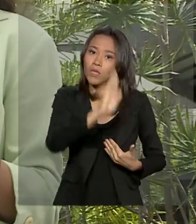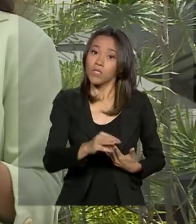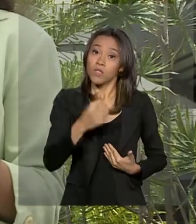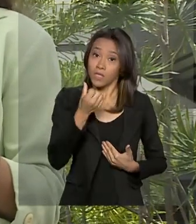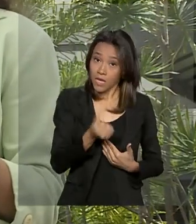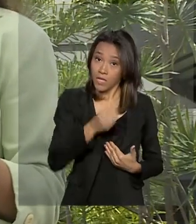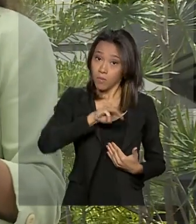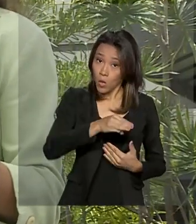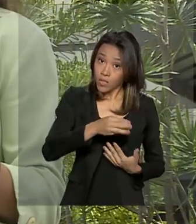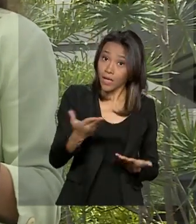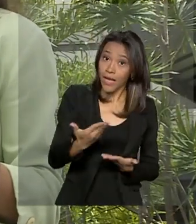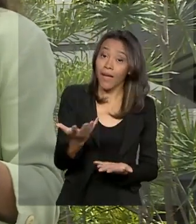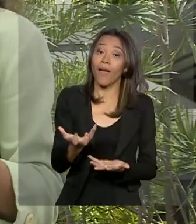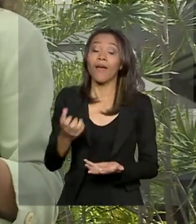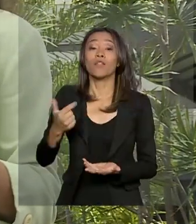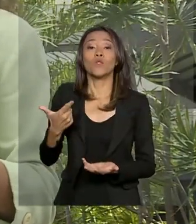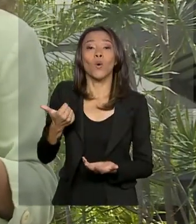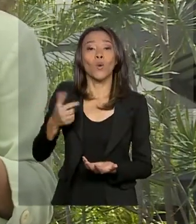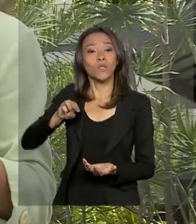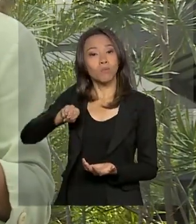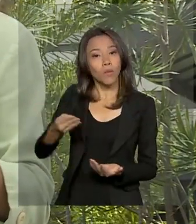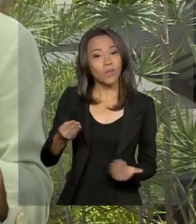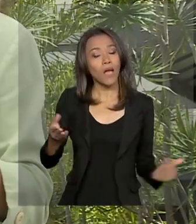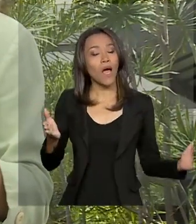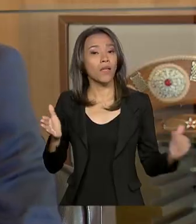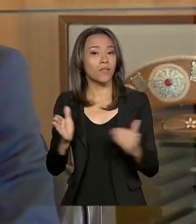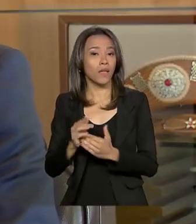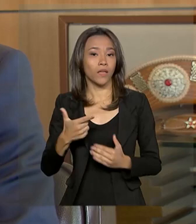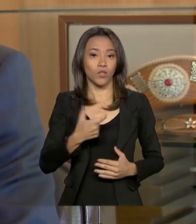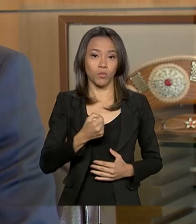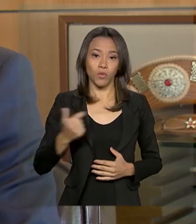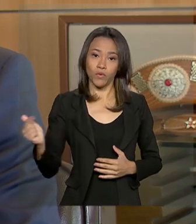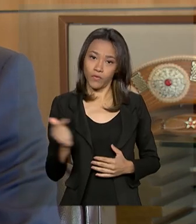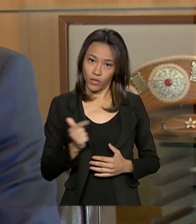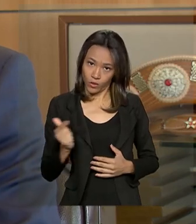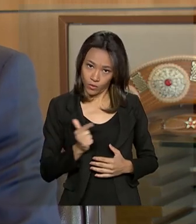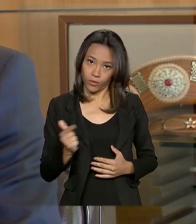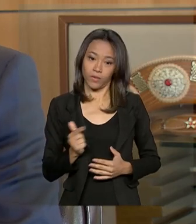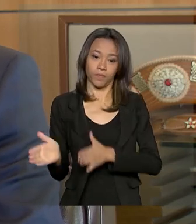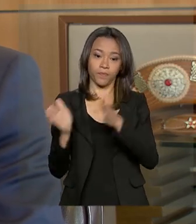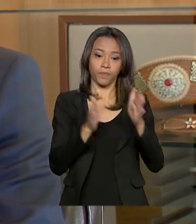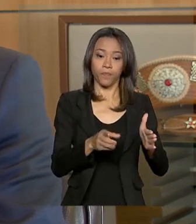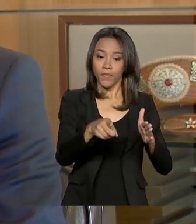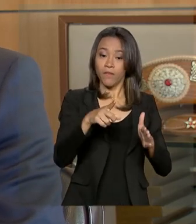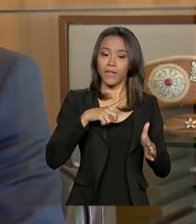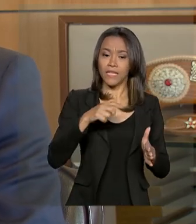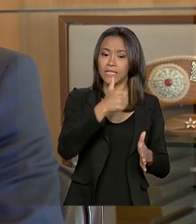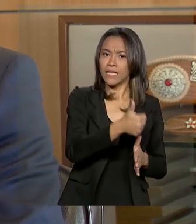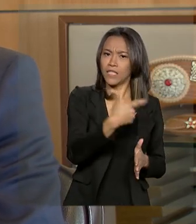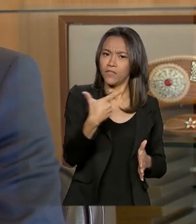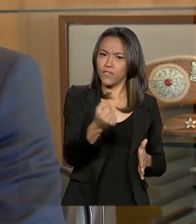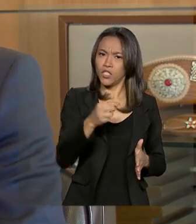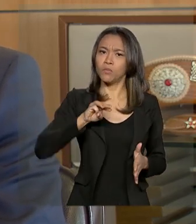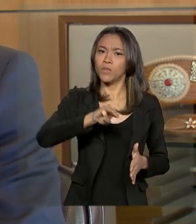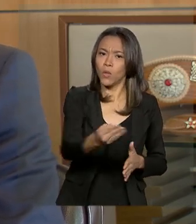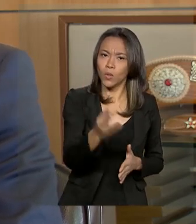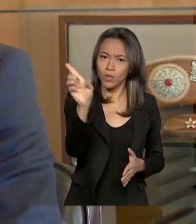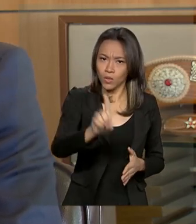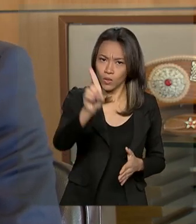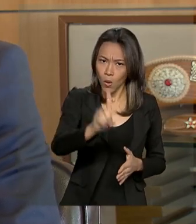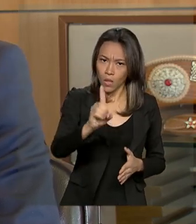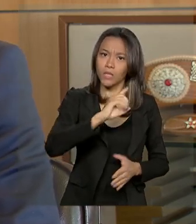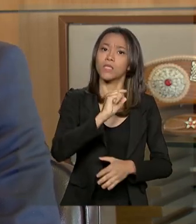ano para 12 milhões até 2022. O Brasil vai ter pelo menos 120 milhões de dólares todos os anos para